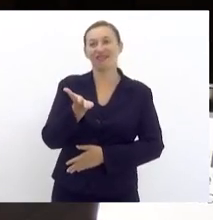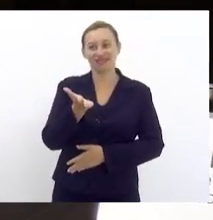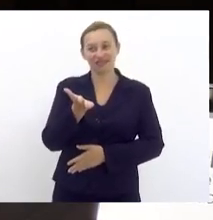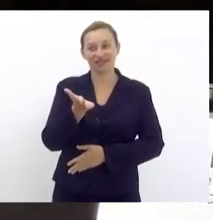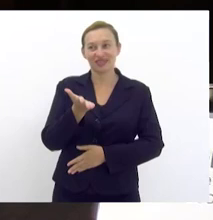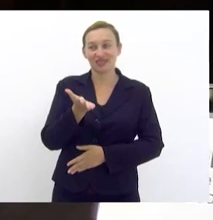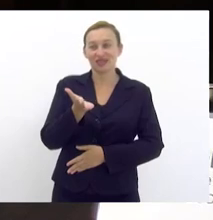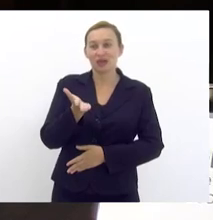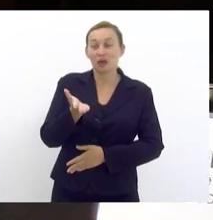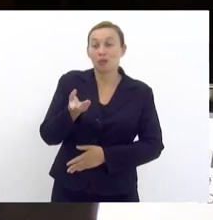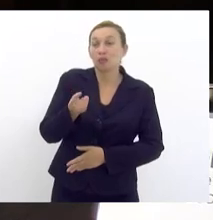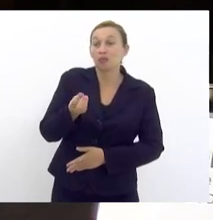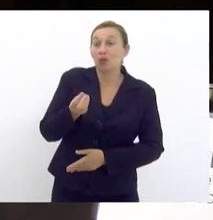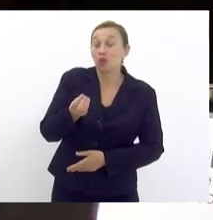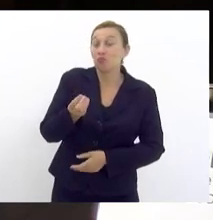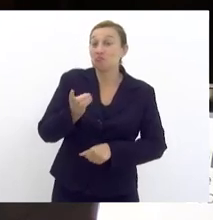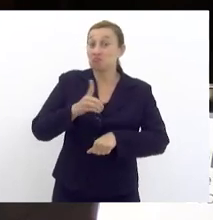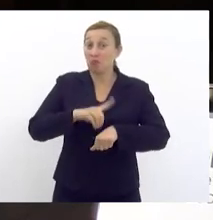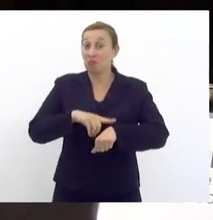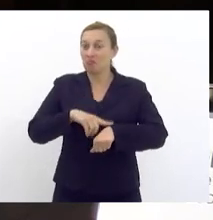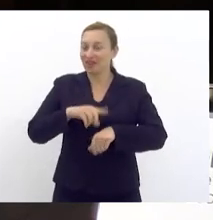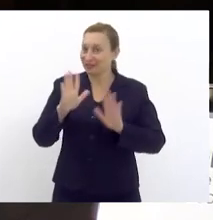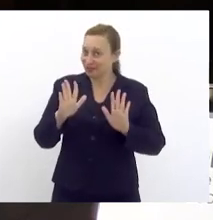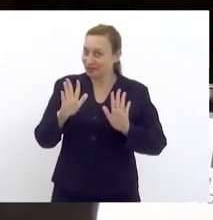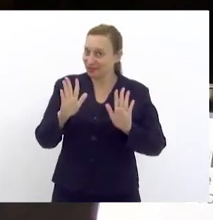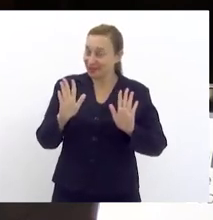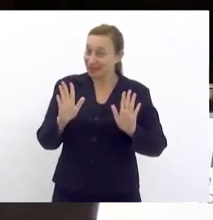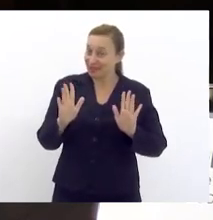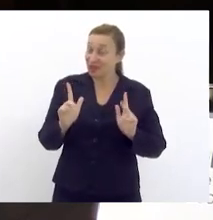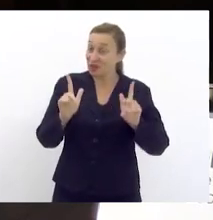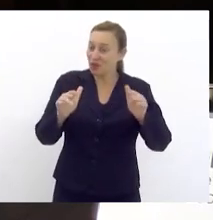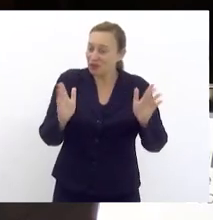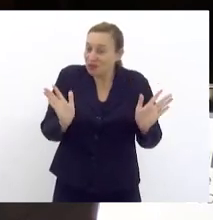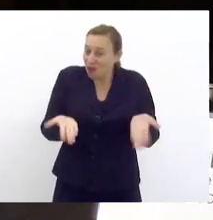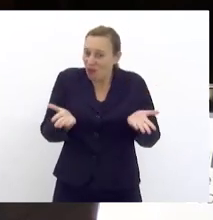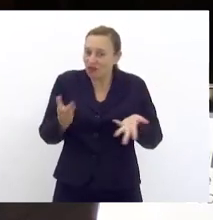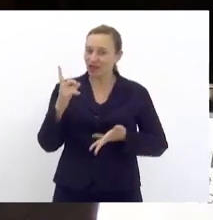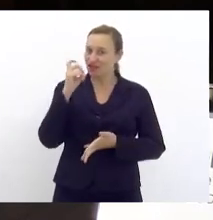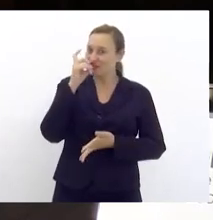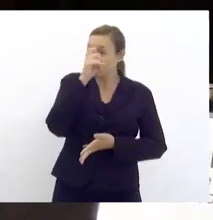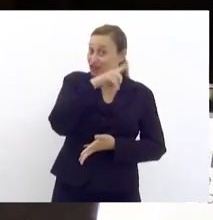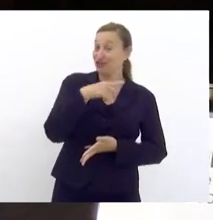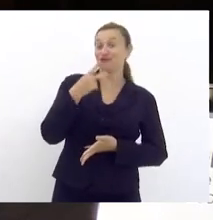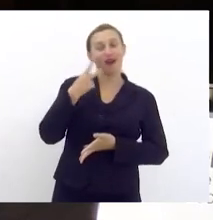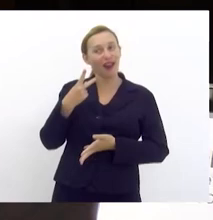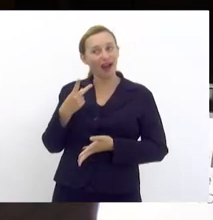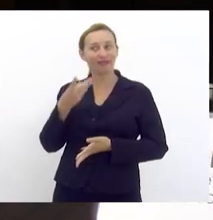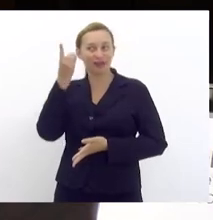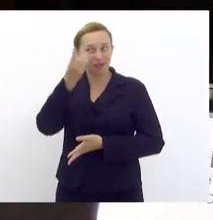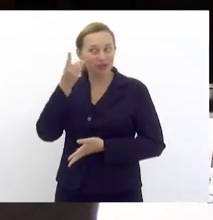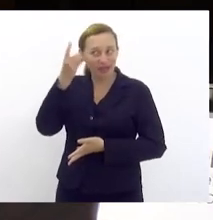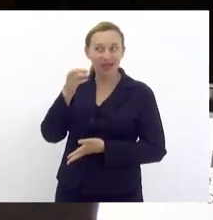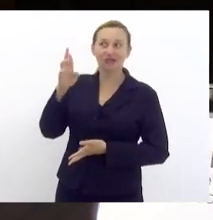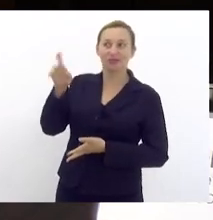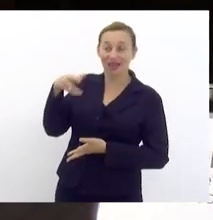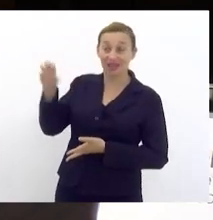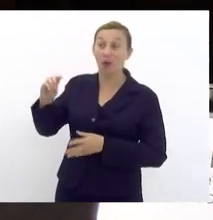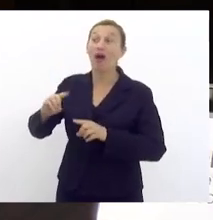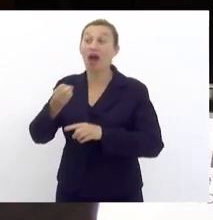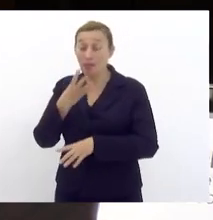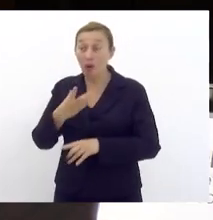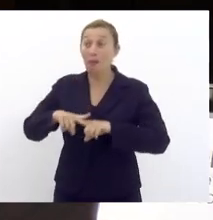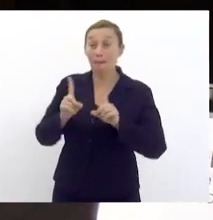passar por um momento como esse. Deputado Brazão, é difícil até falar. Por outro lado, é muito prazeroso, mas é